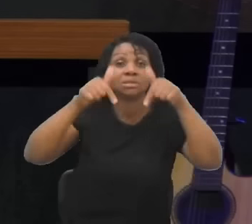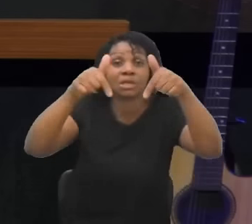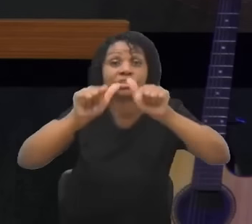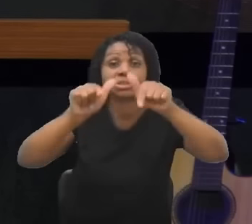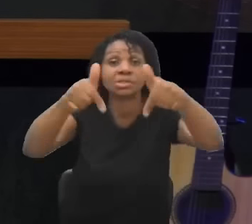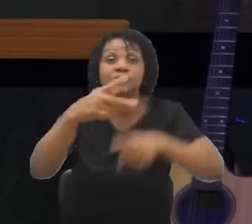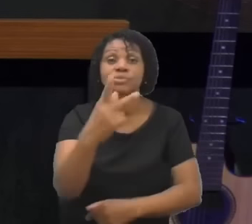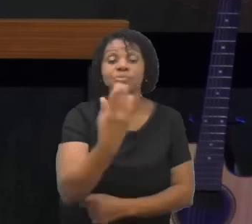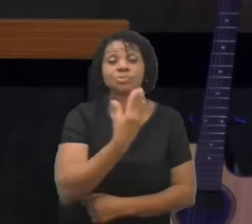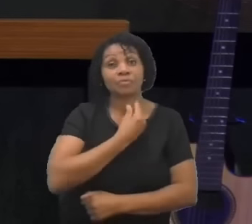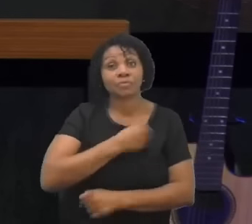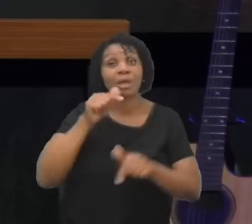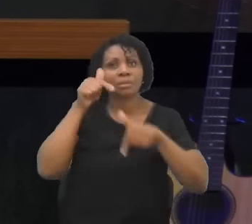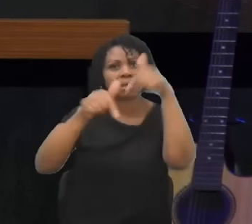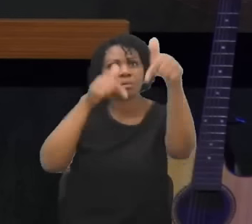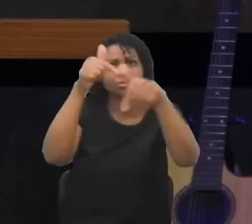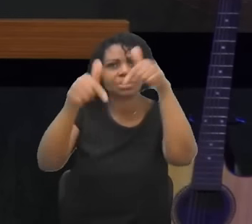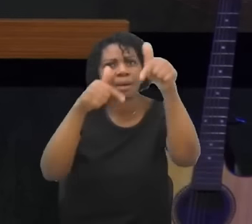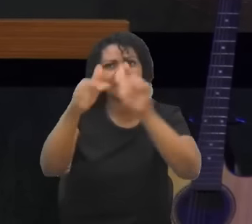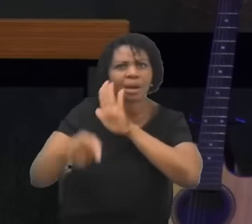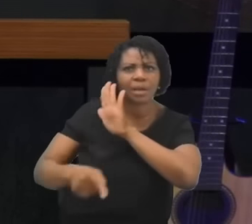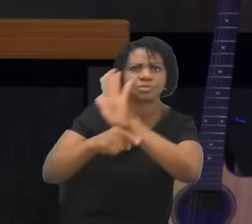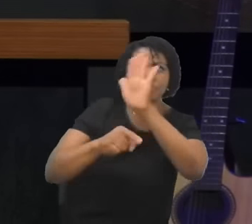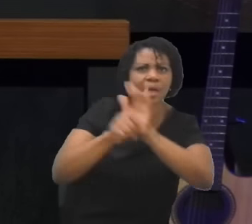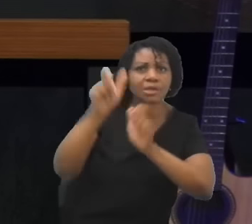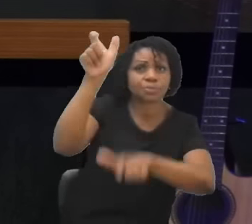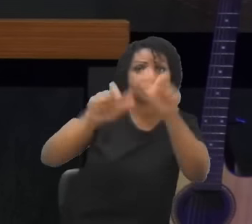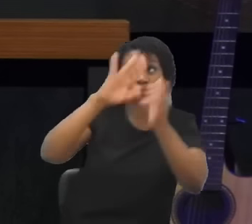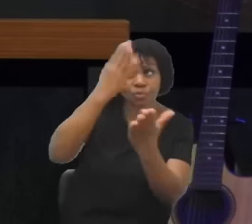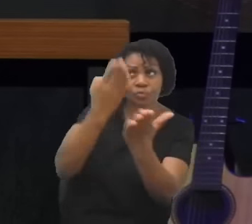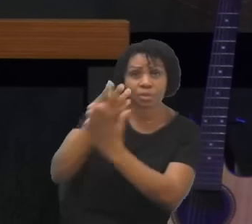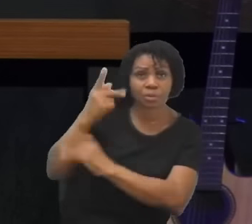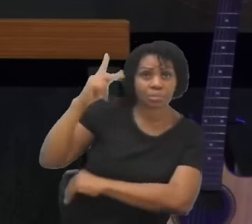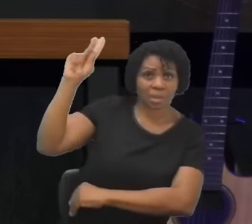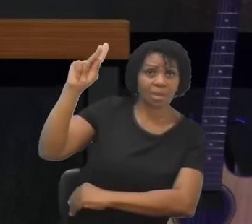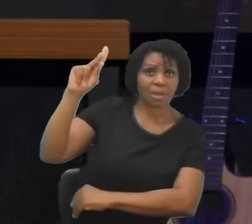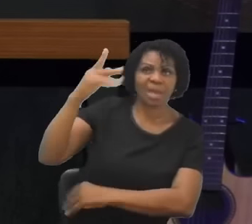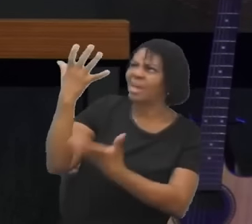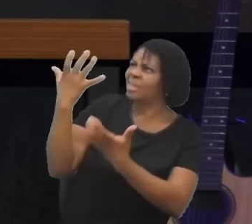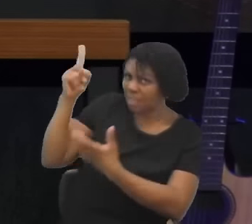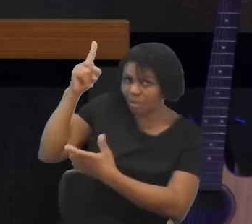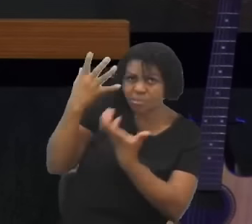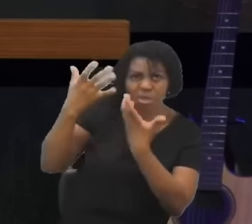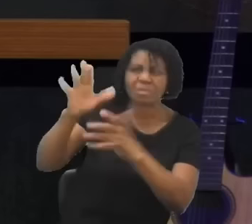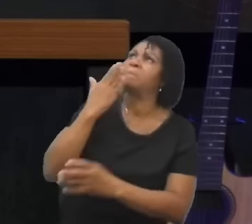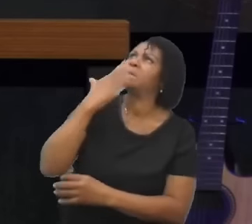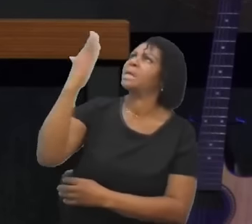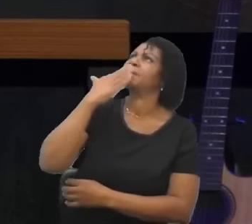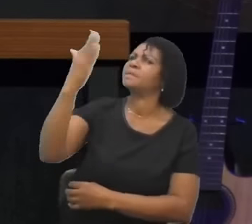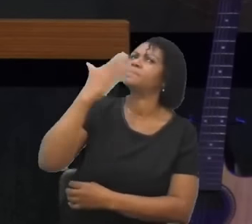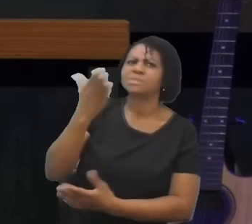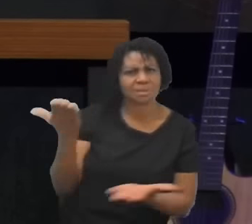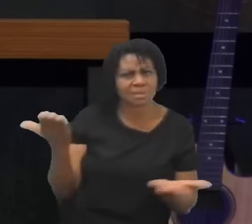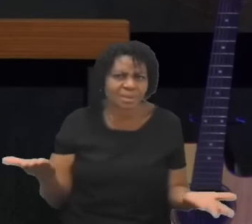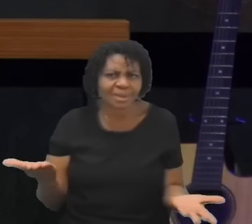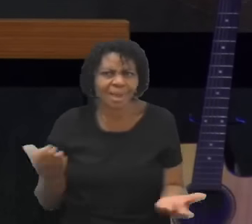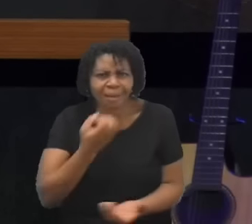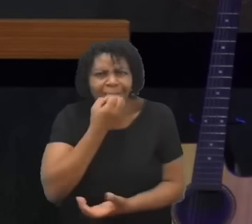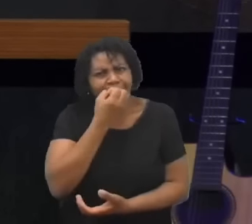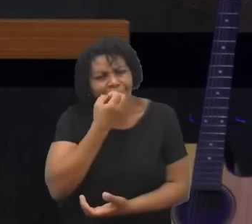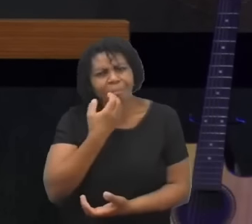tua vida. Ele trabalha em favor daqueles que nele confiam. Ele não quer filhos pedintes. Você acha que ia ter